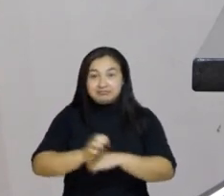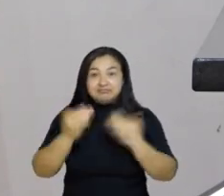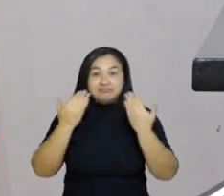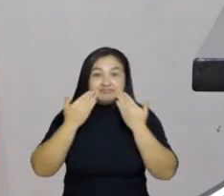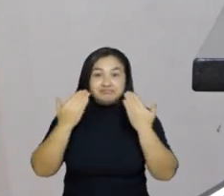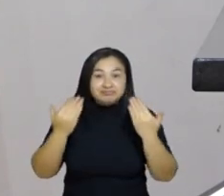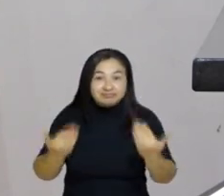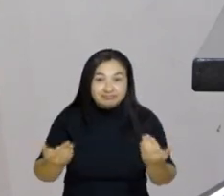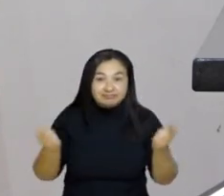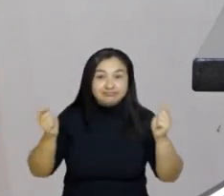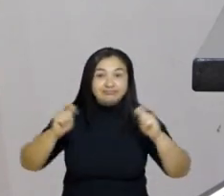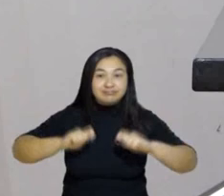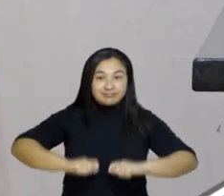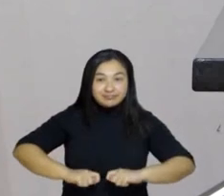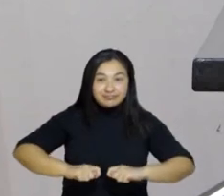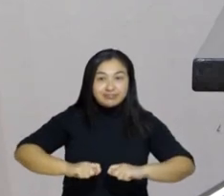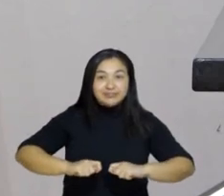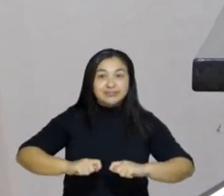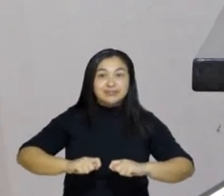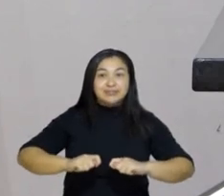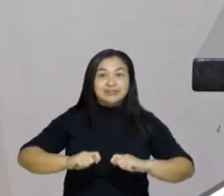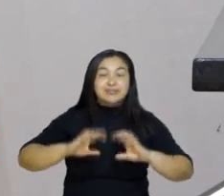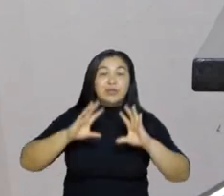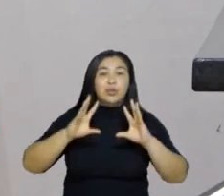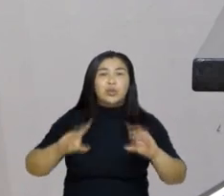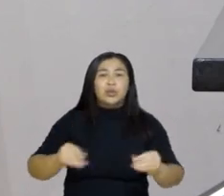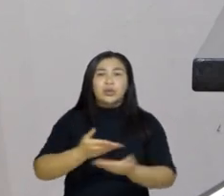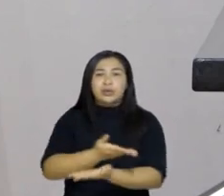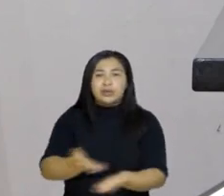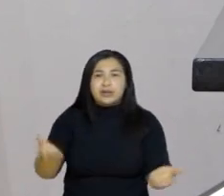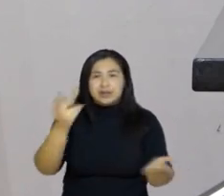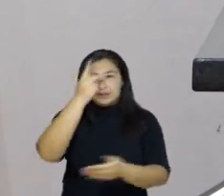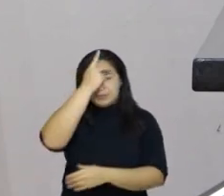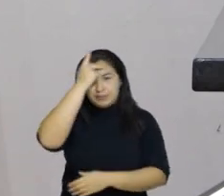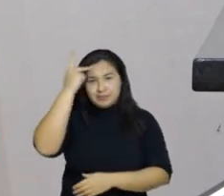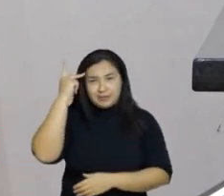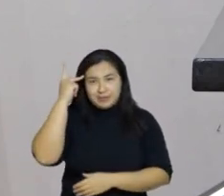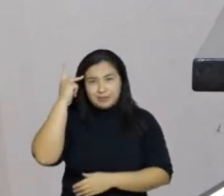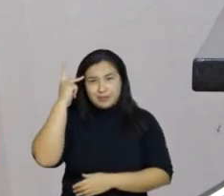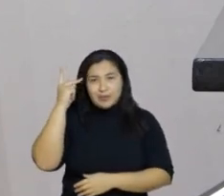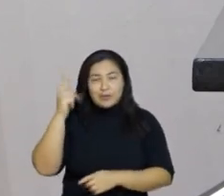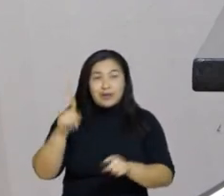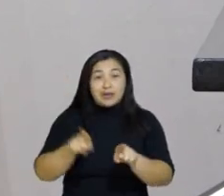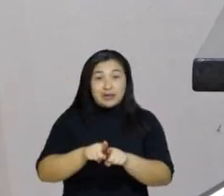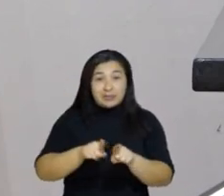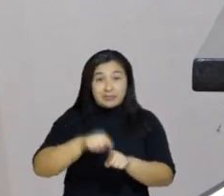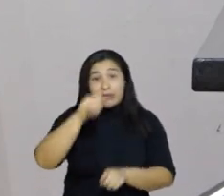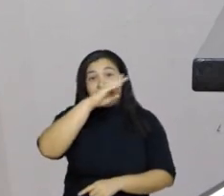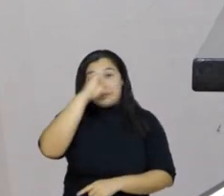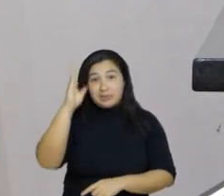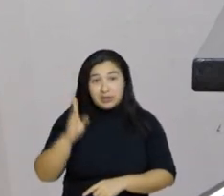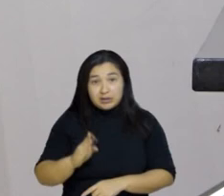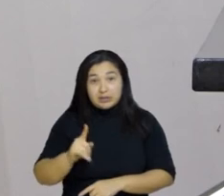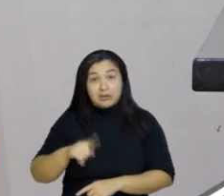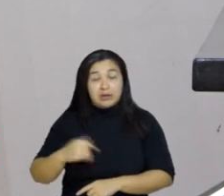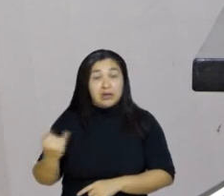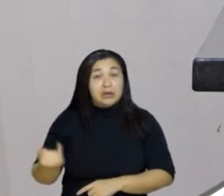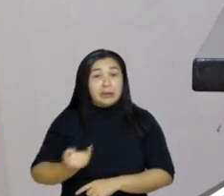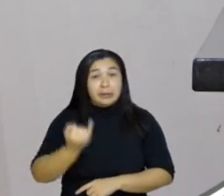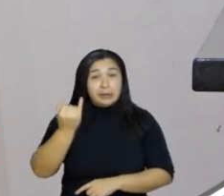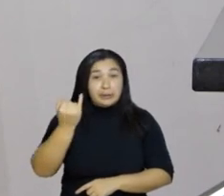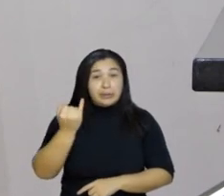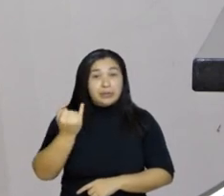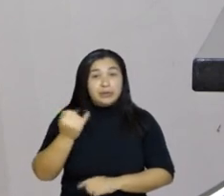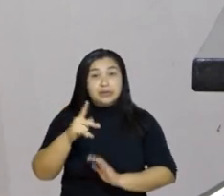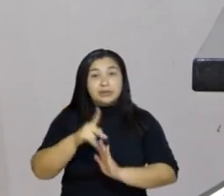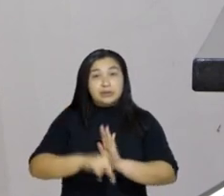gente possa mostrar para o cidadão catarinense, o cidadão brasileiro, a relevância e a importância desse